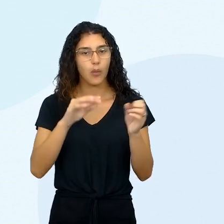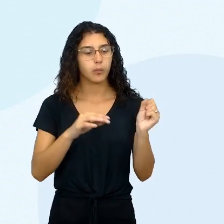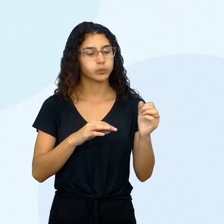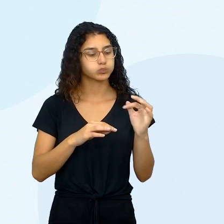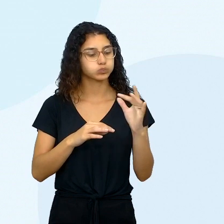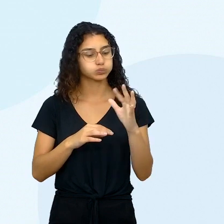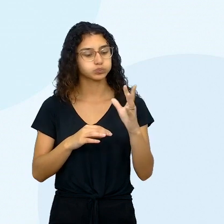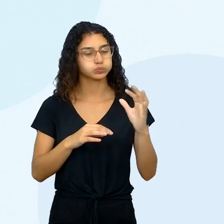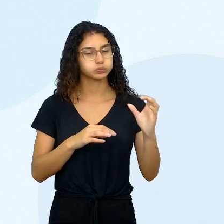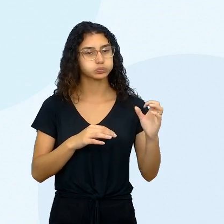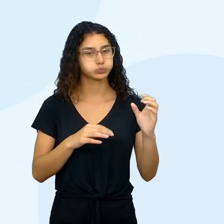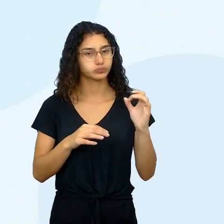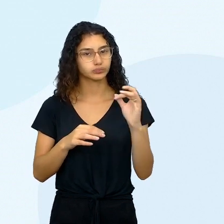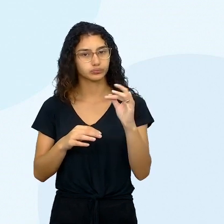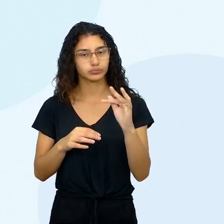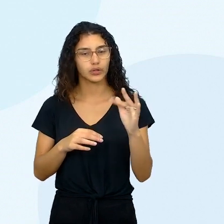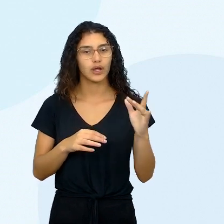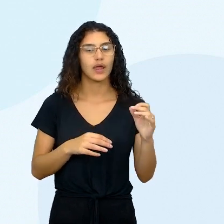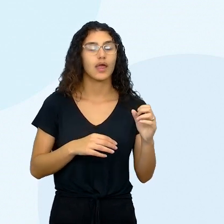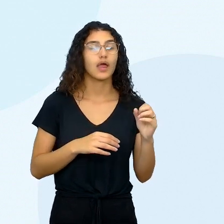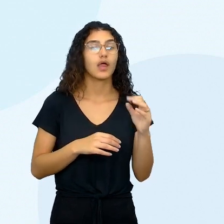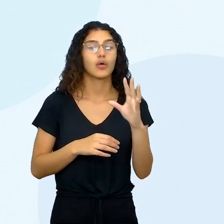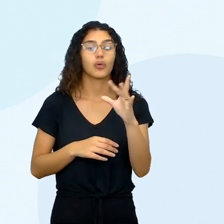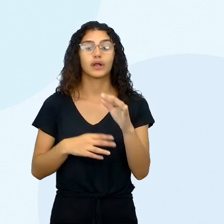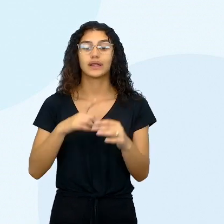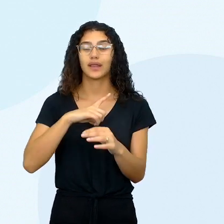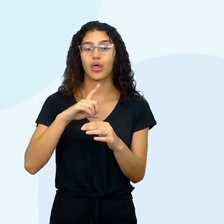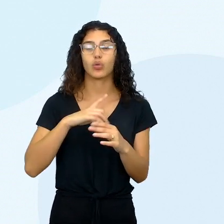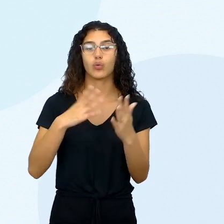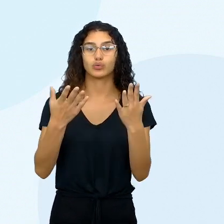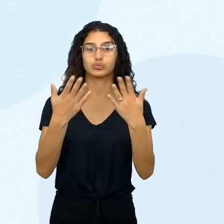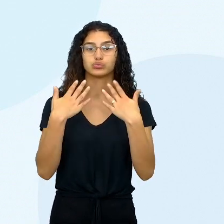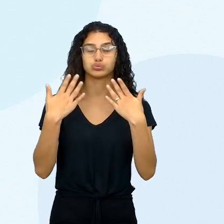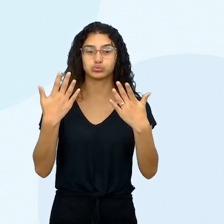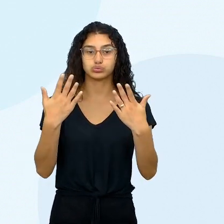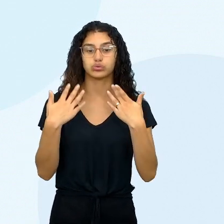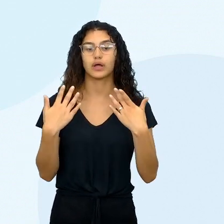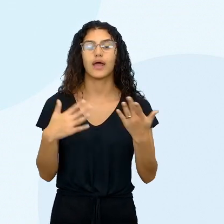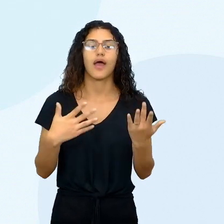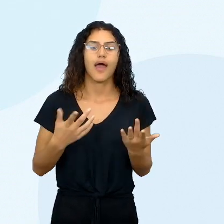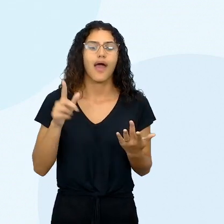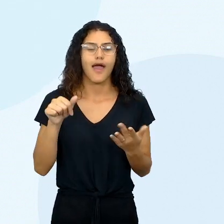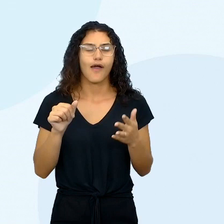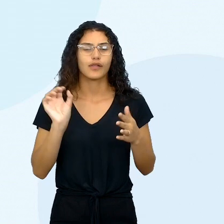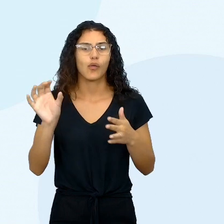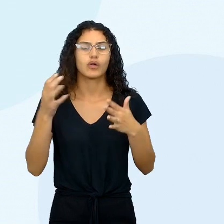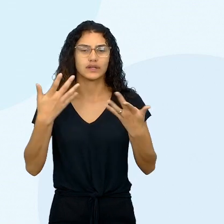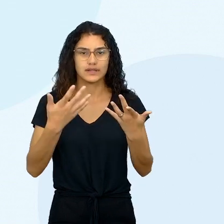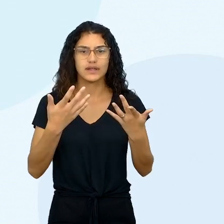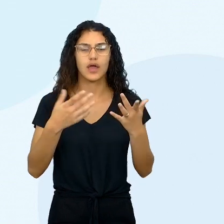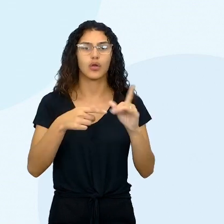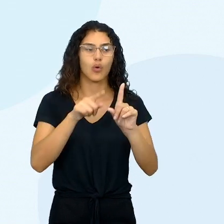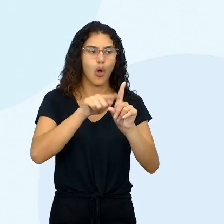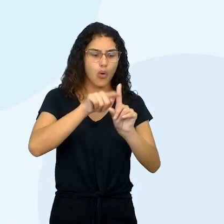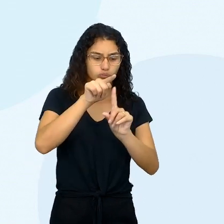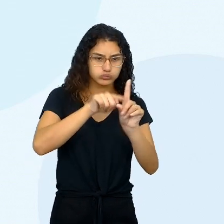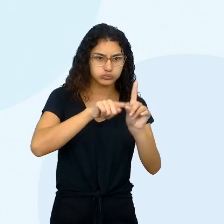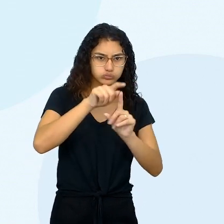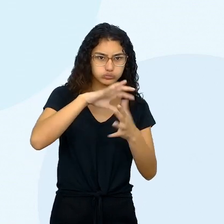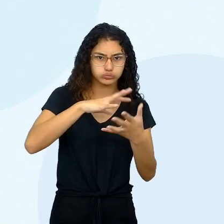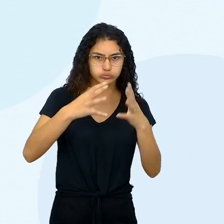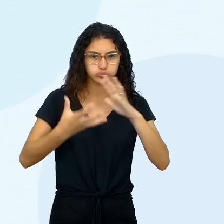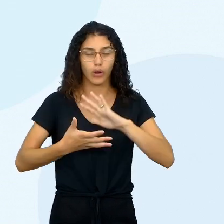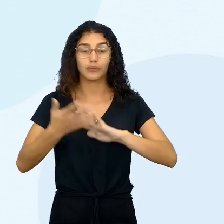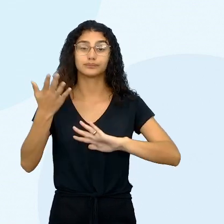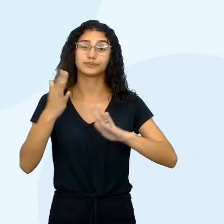na atmosfera, liberando calor. E isso, mas isso é isso que está causando o aquecimento global? Mais ou